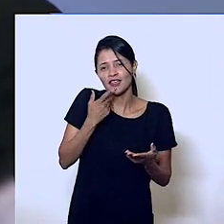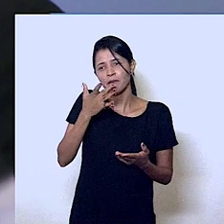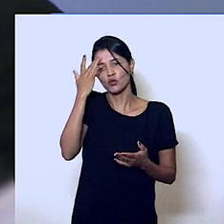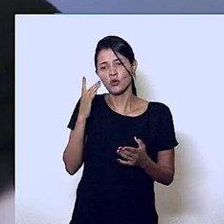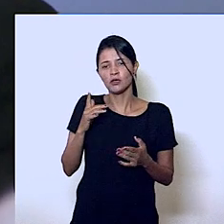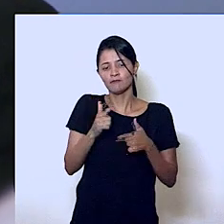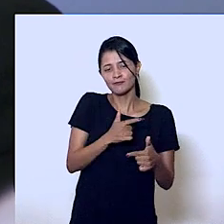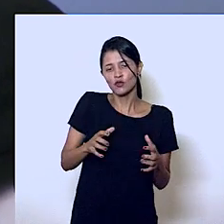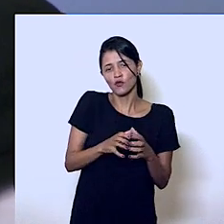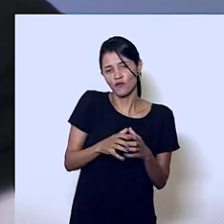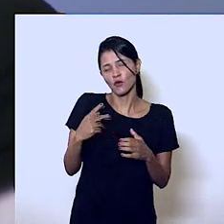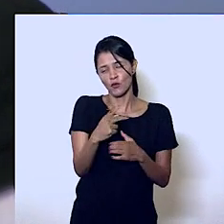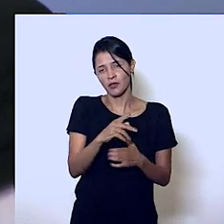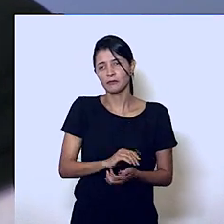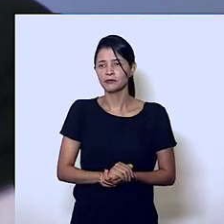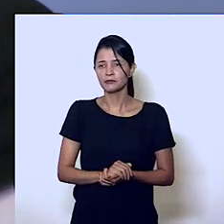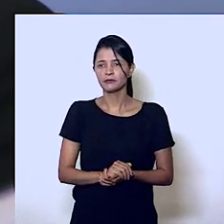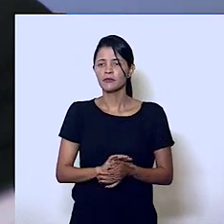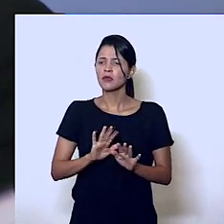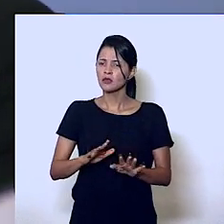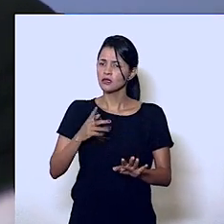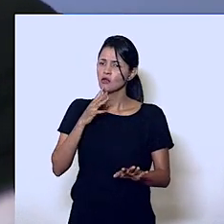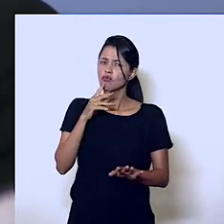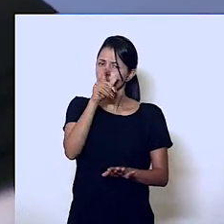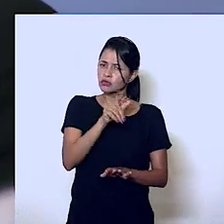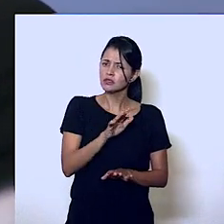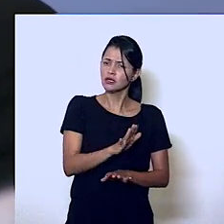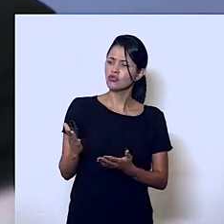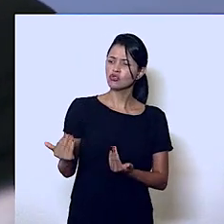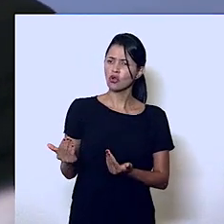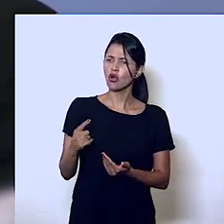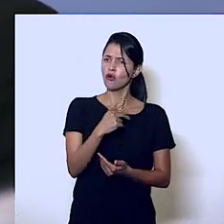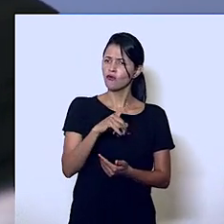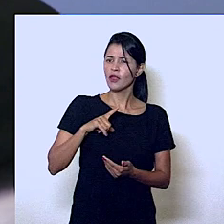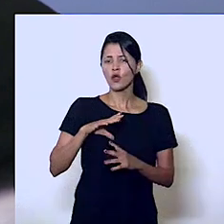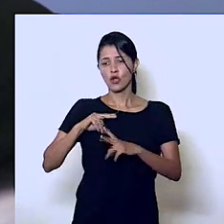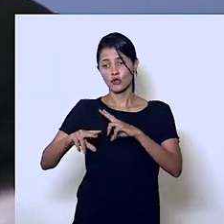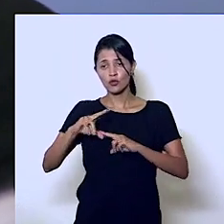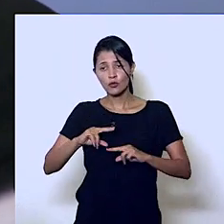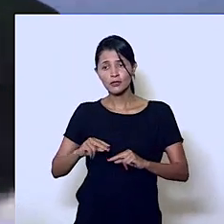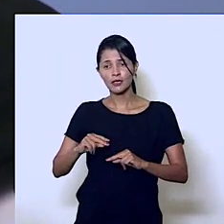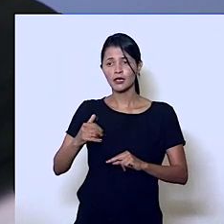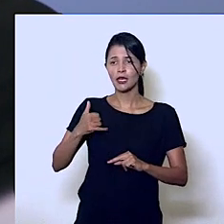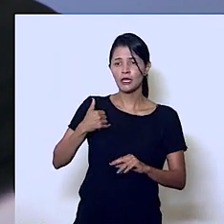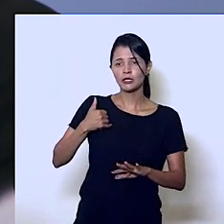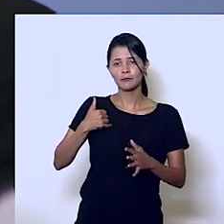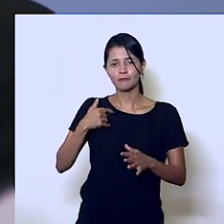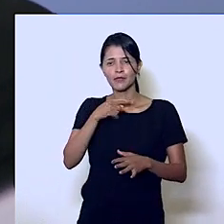Mas eu o conheci muito jovem, eu conheci como adolescente, na Superquadra Sul